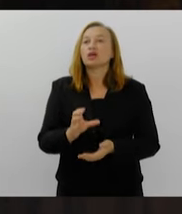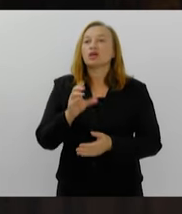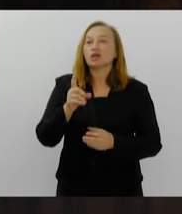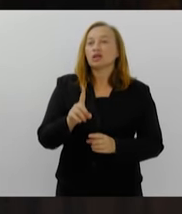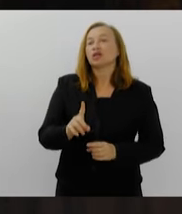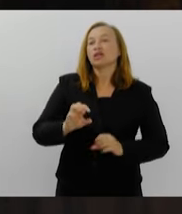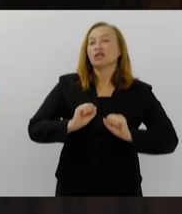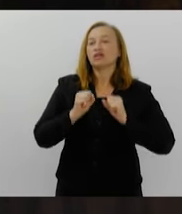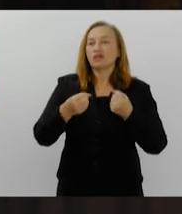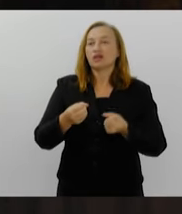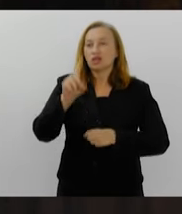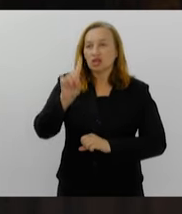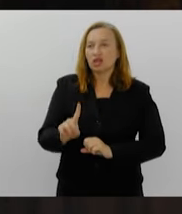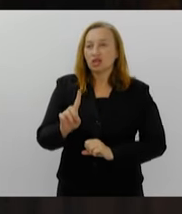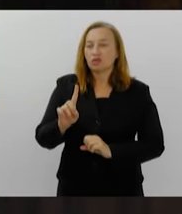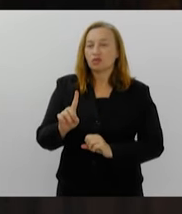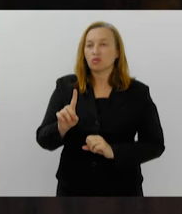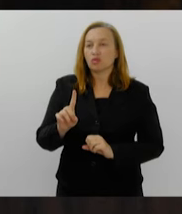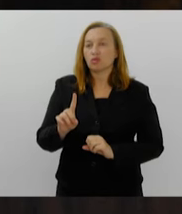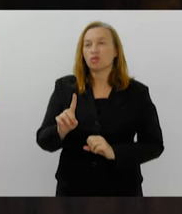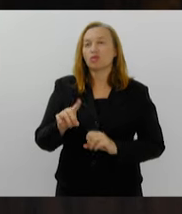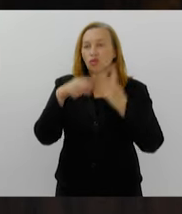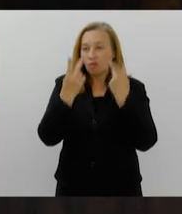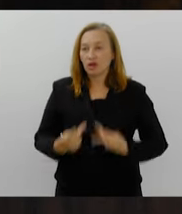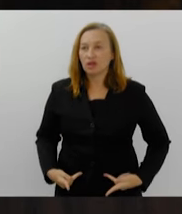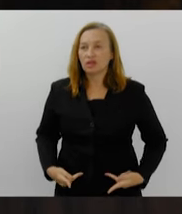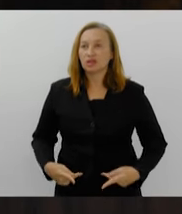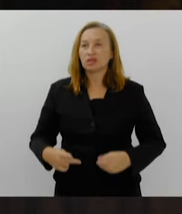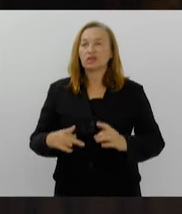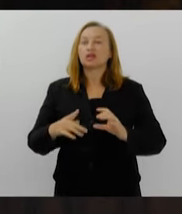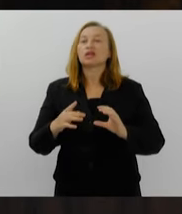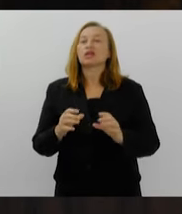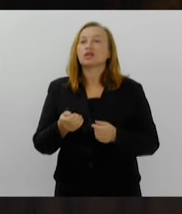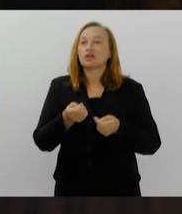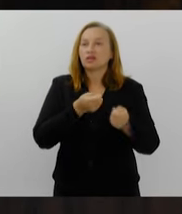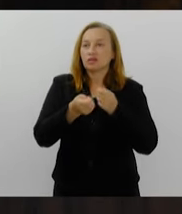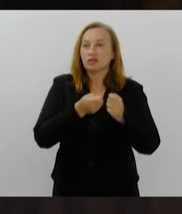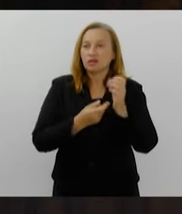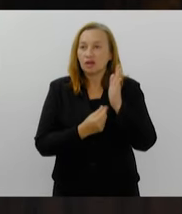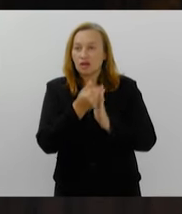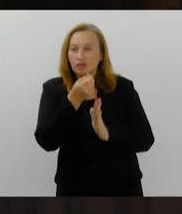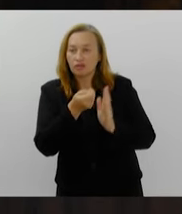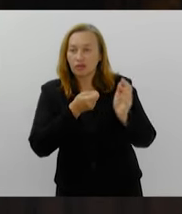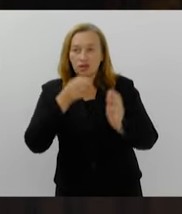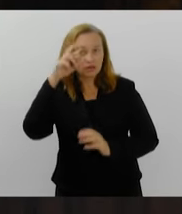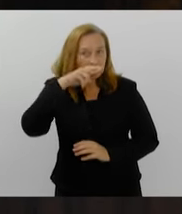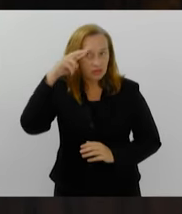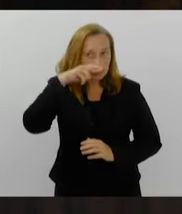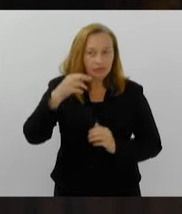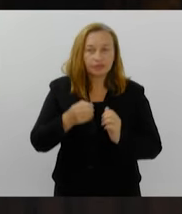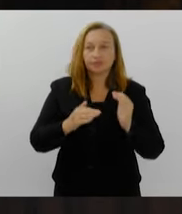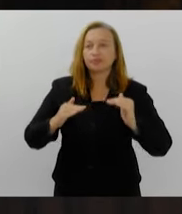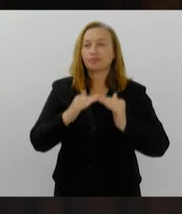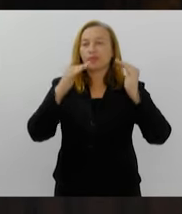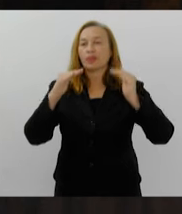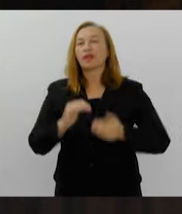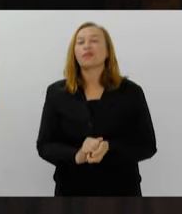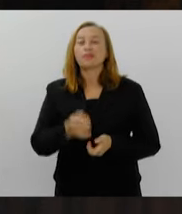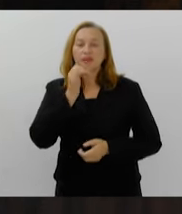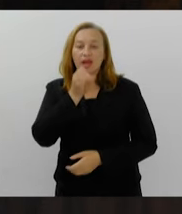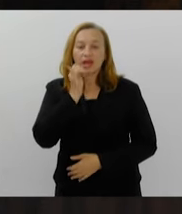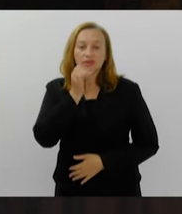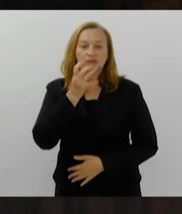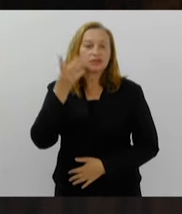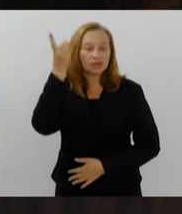e Cidadania, favorável. De Orçamento, Finanças, Fiscalização Financeira e Controle, favorável.